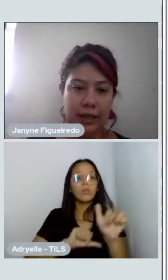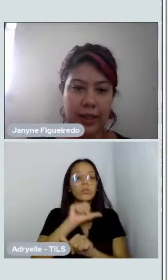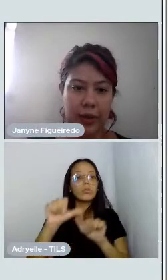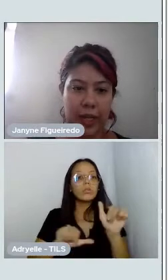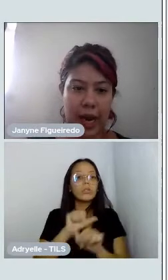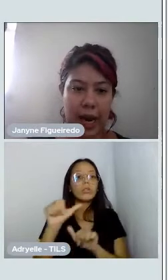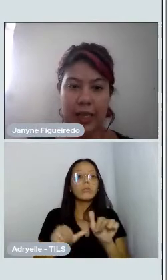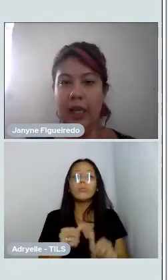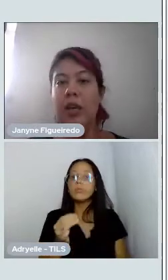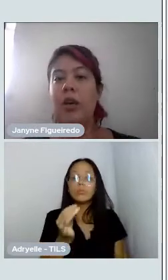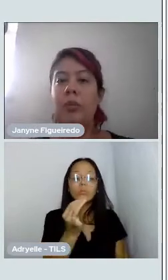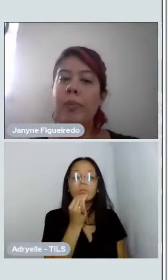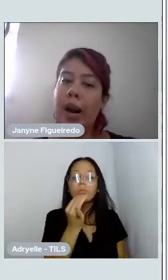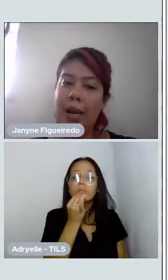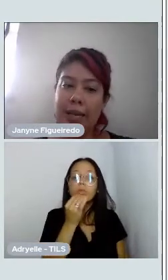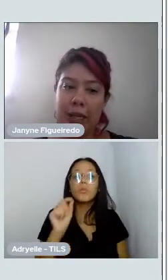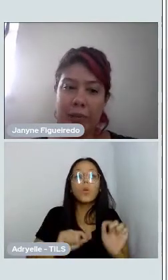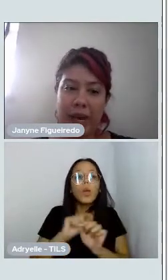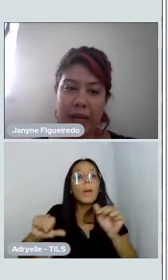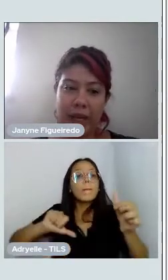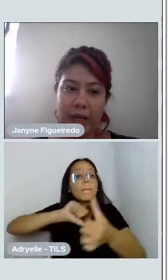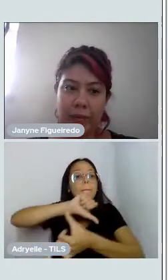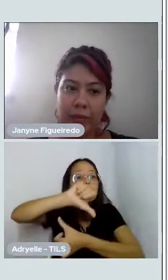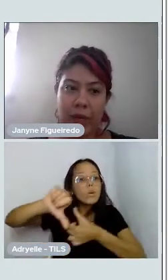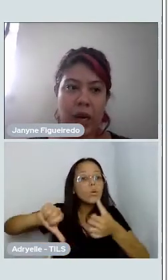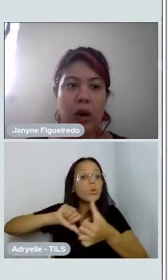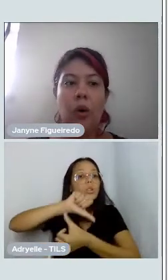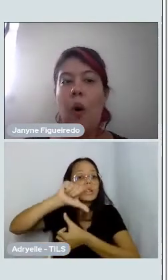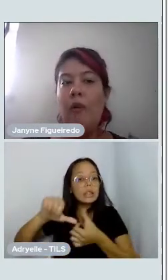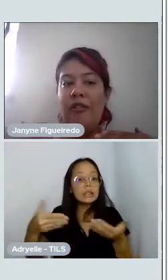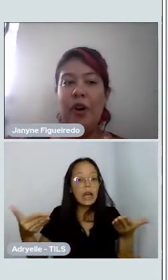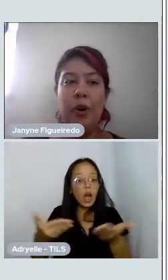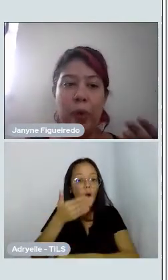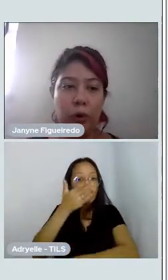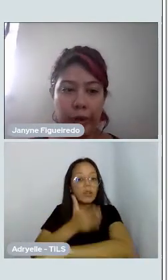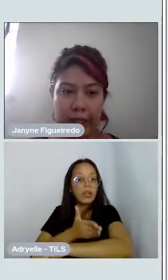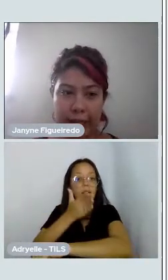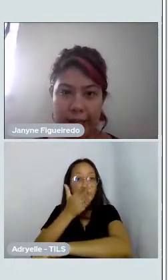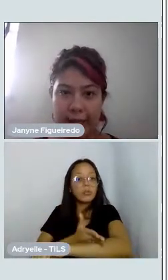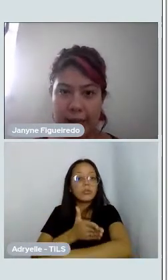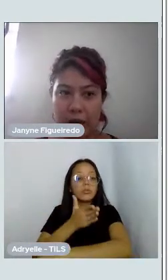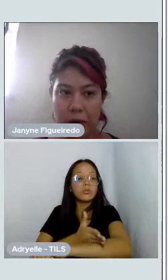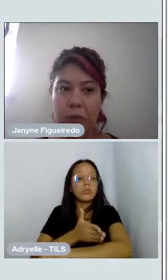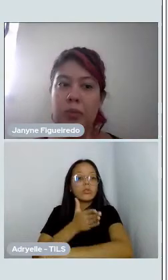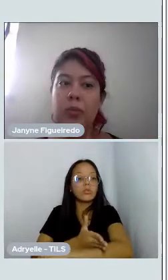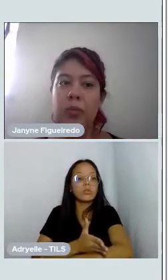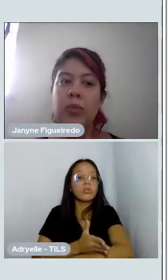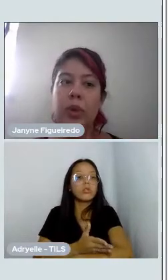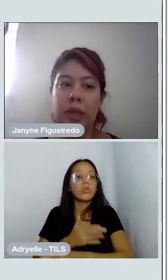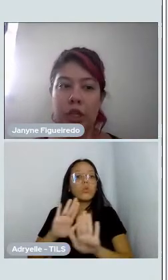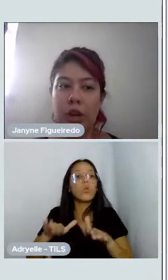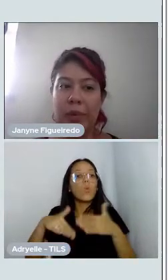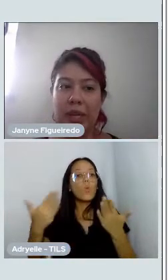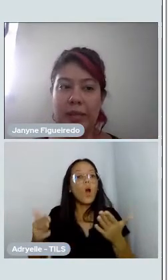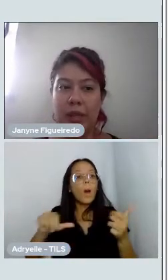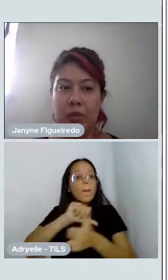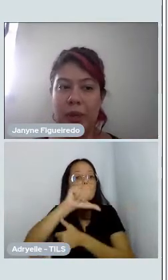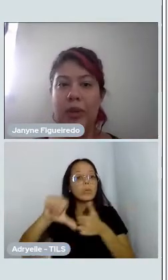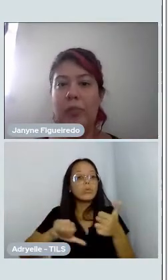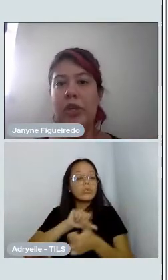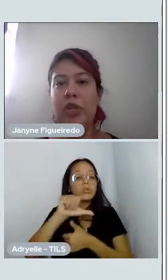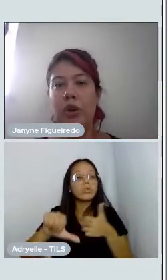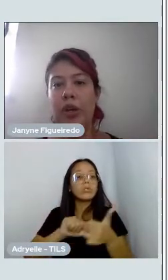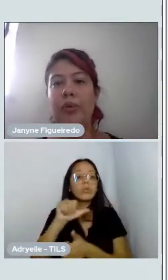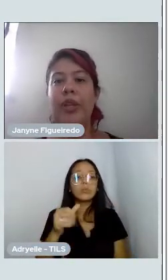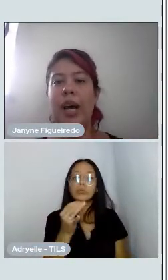da antiguidade para a Idade Média. Qual foi o ponto de transição